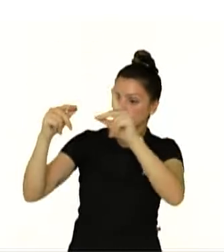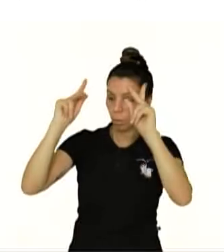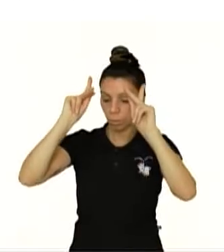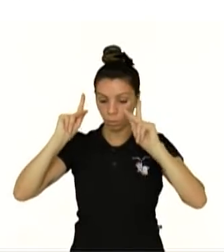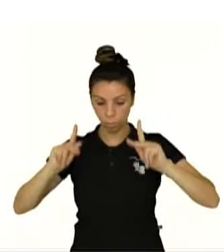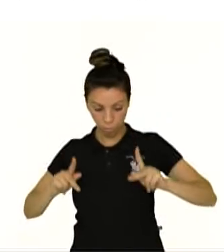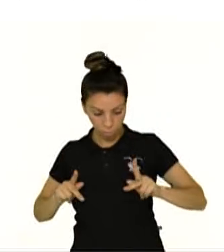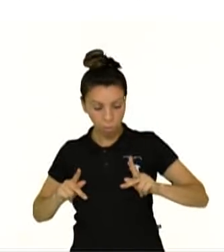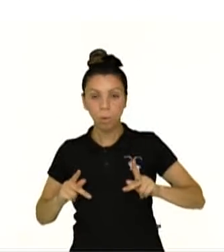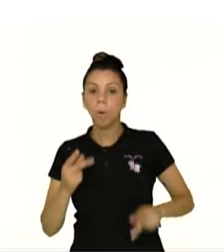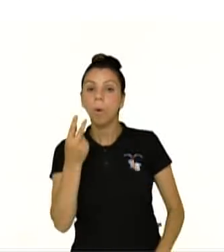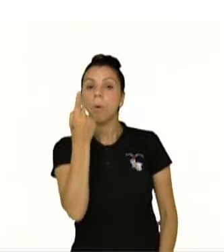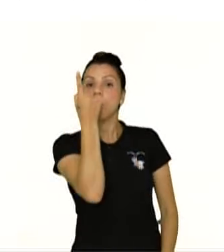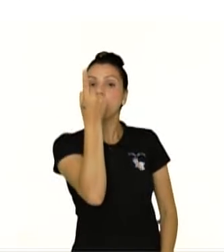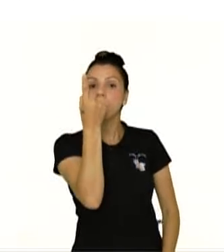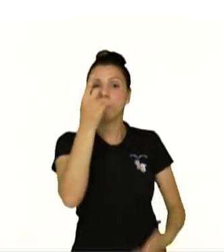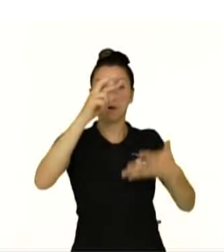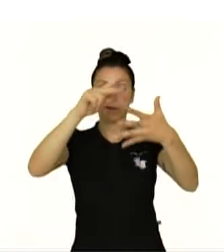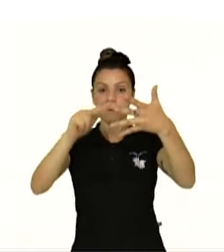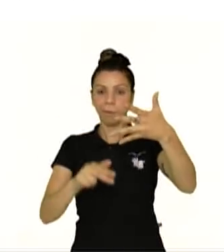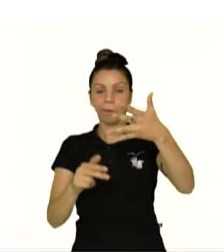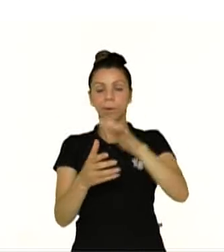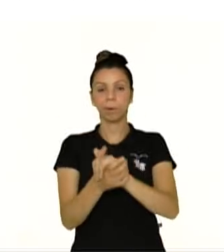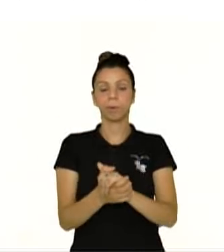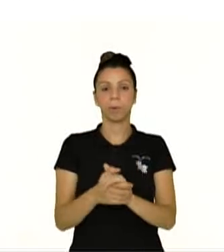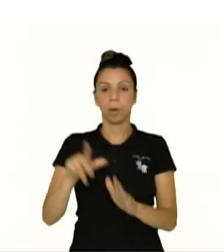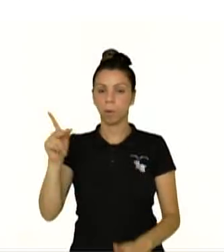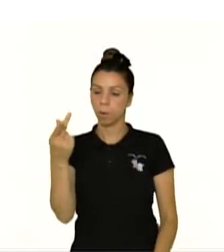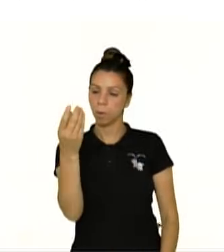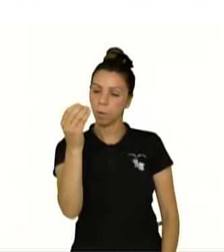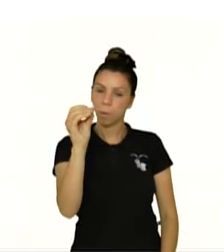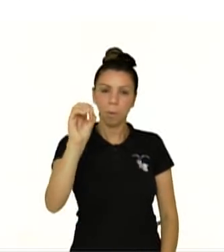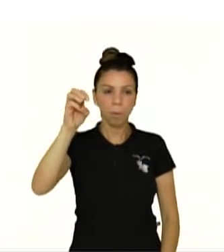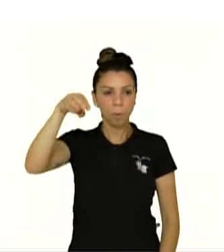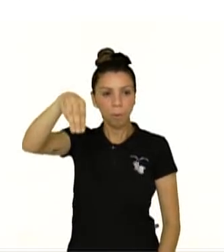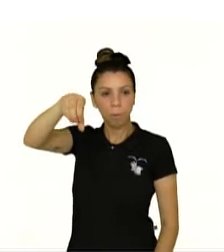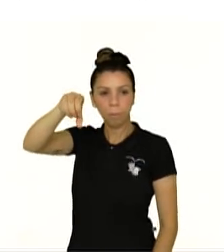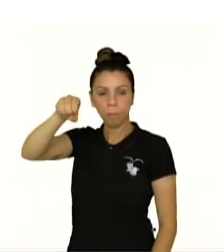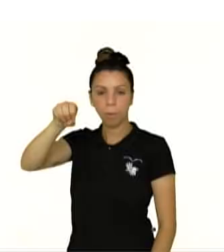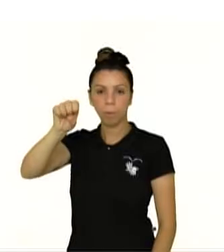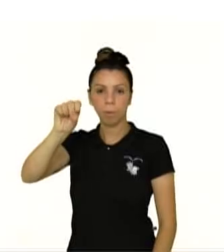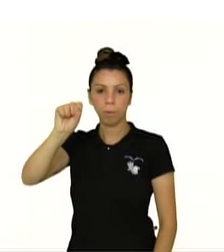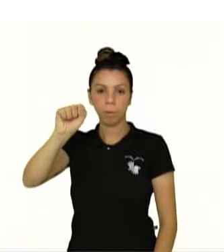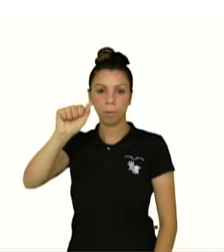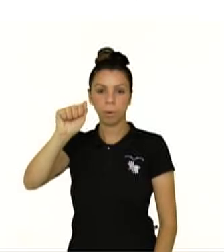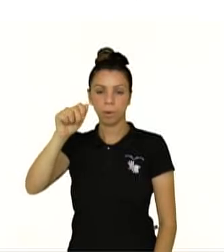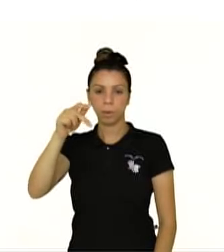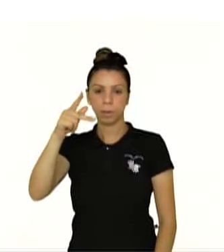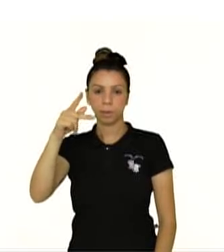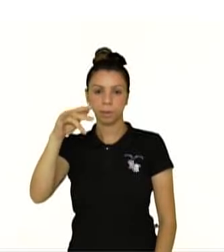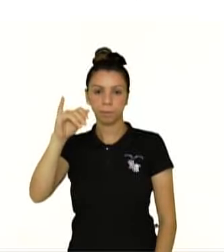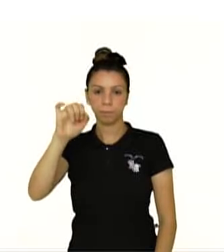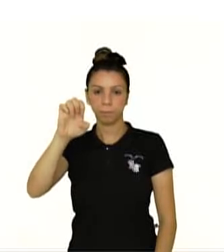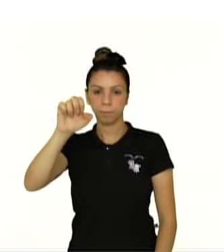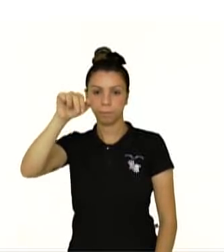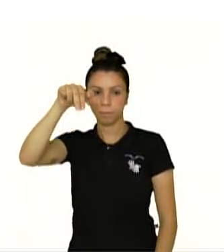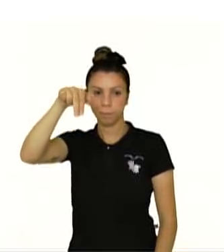uma única espécie, Homo sapiens. Então, todos os seres humanos são da mesma